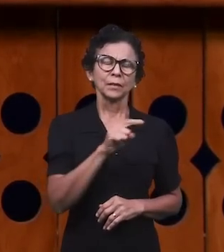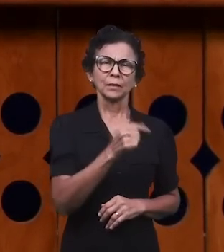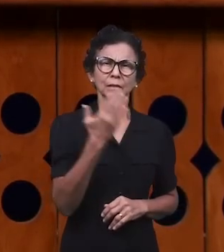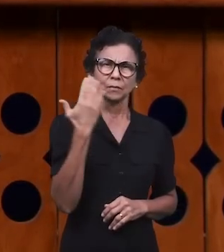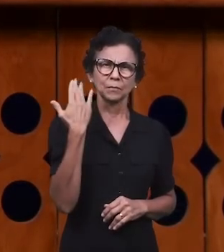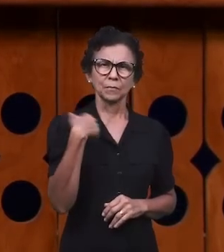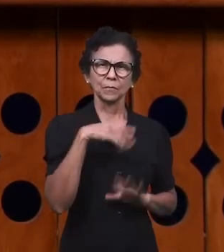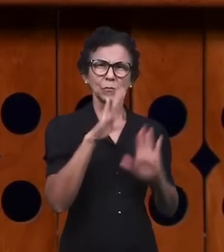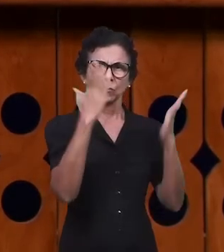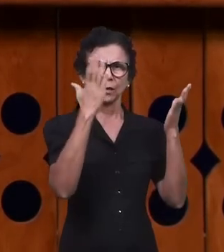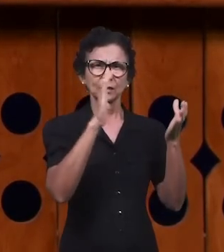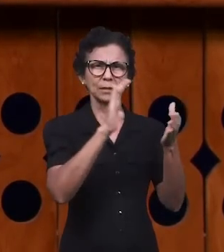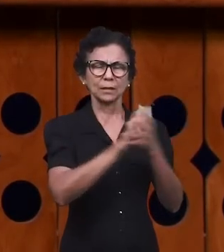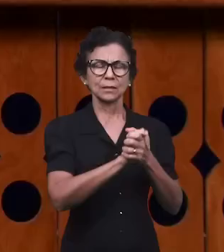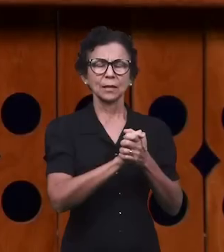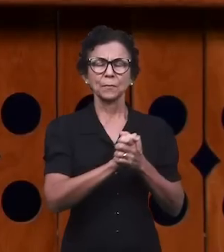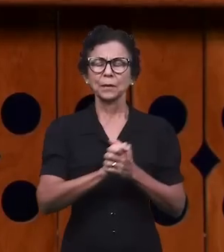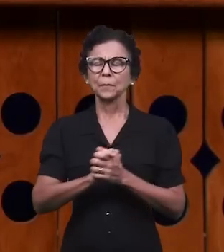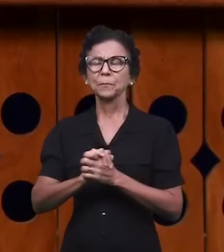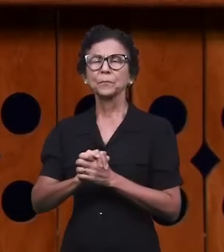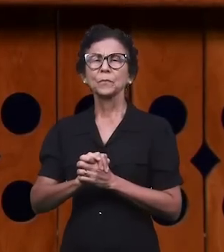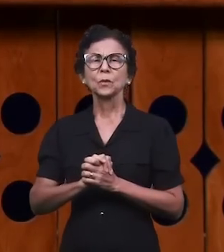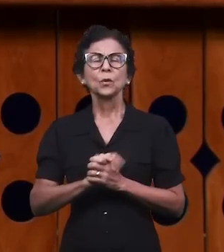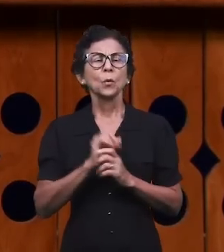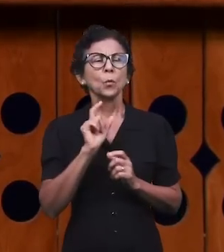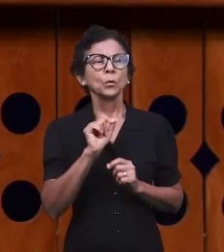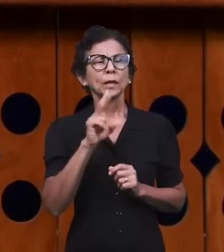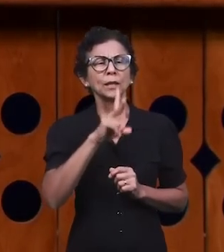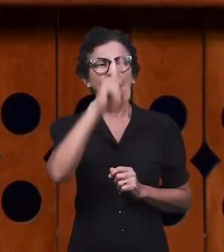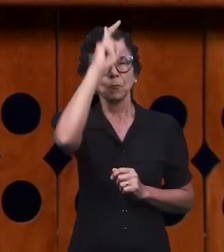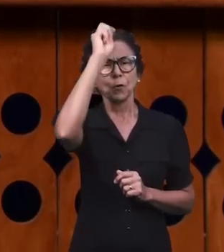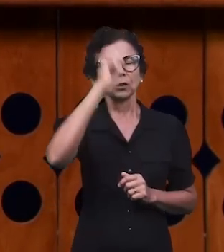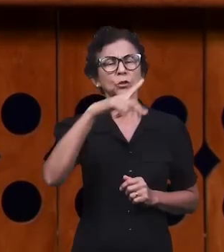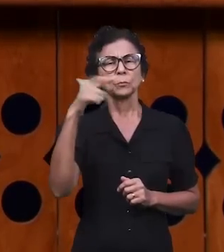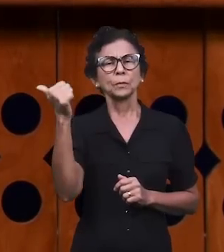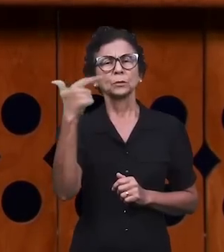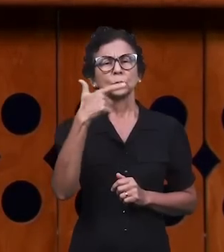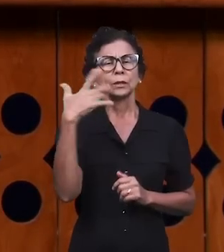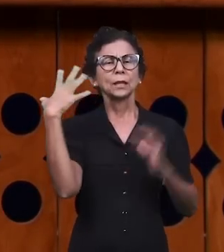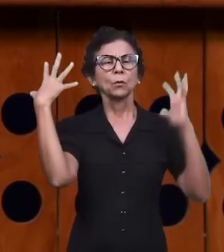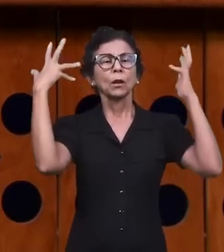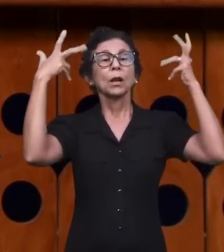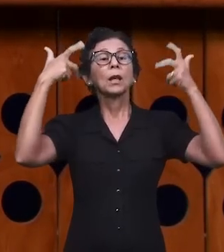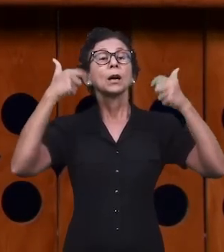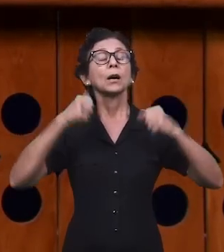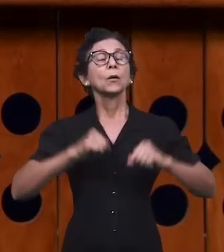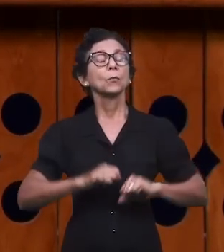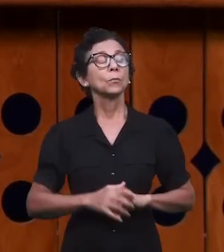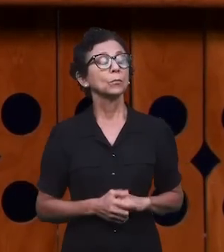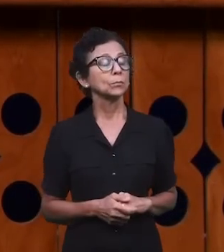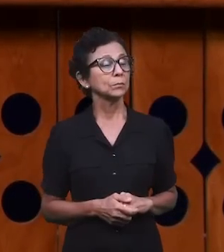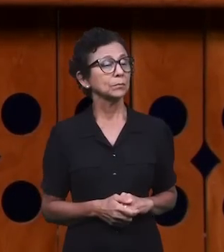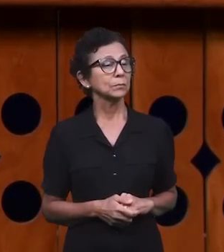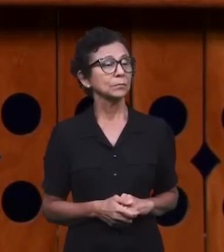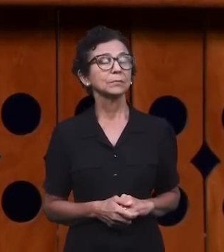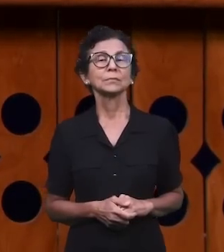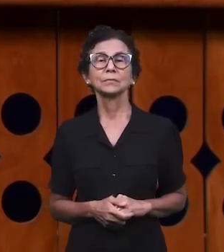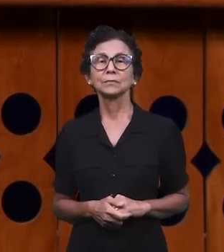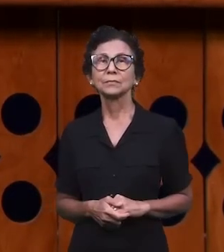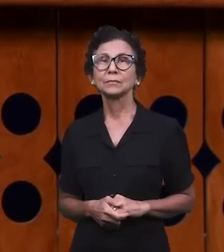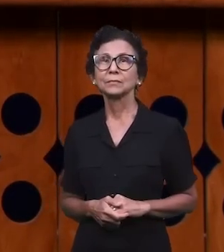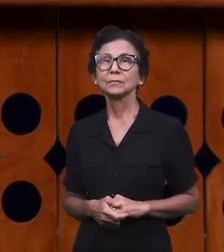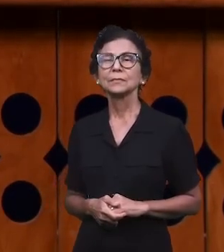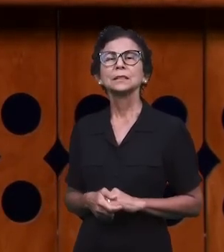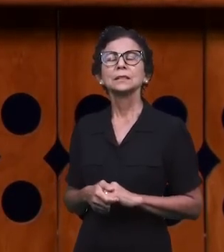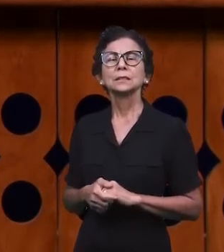né? Na festa do casamento de Sansão. O que é mais forte que o leão? Quem é mais forte do que o Senhor Jesus, que foi à